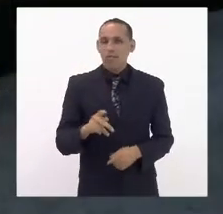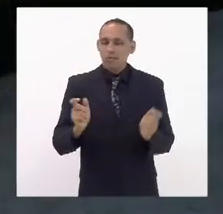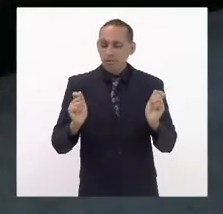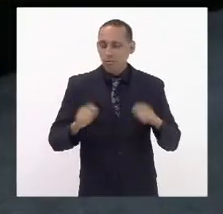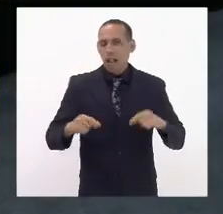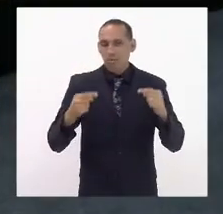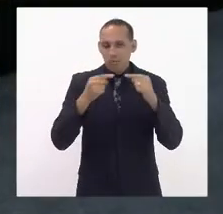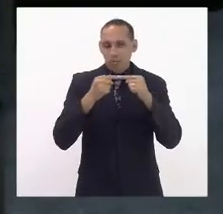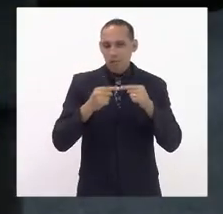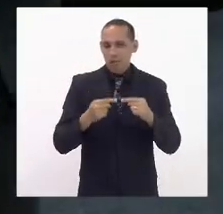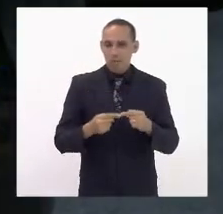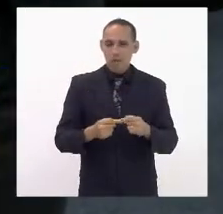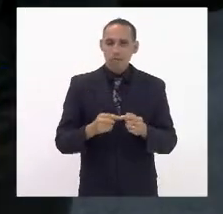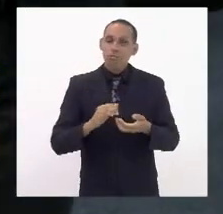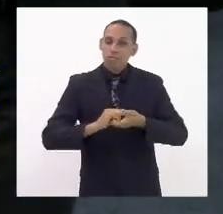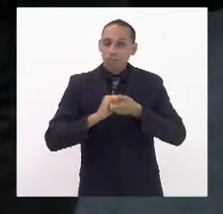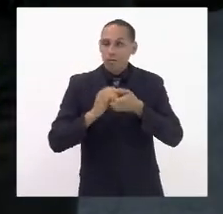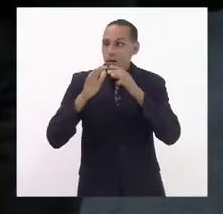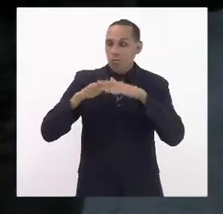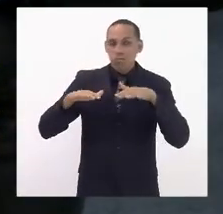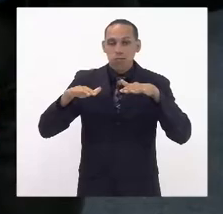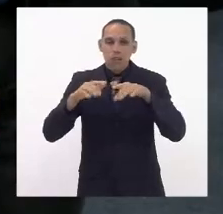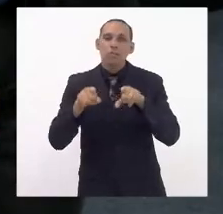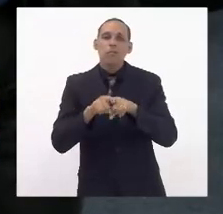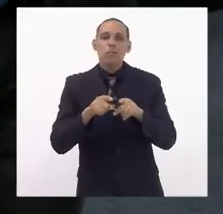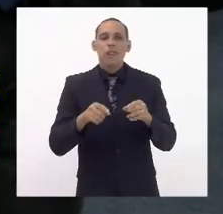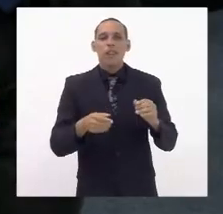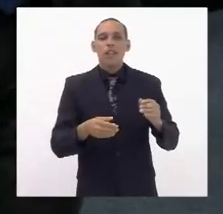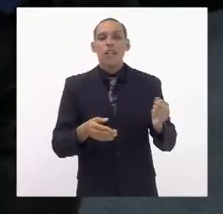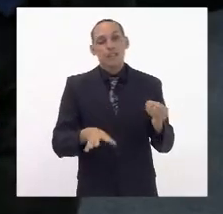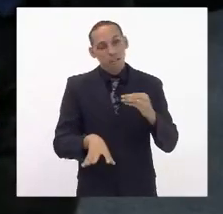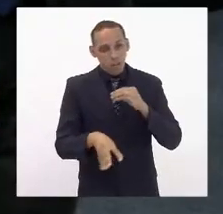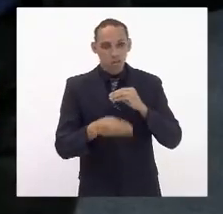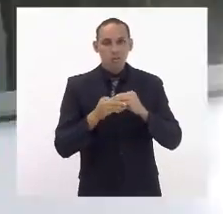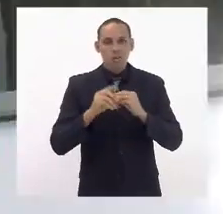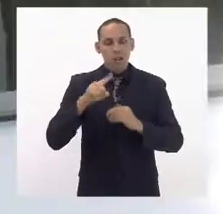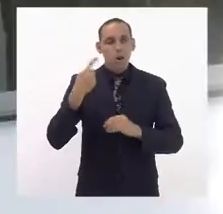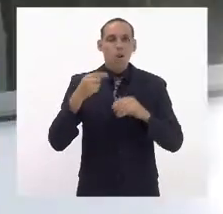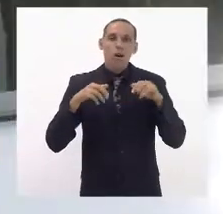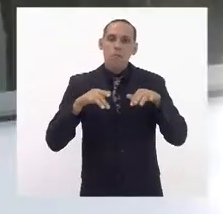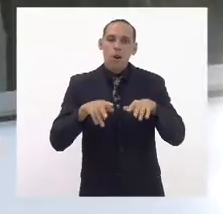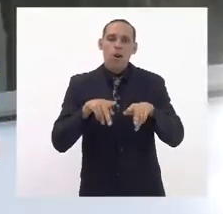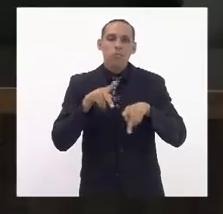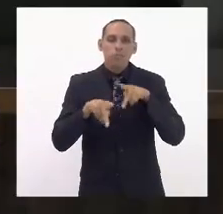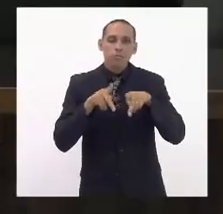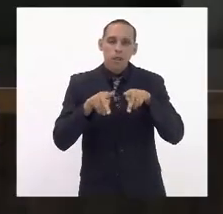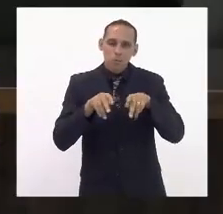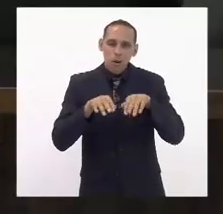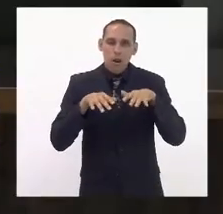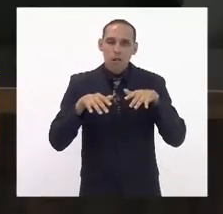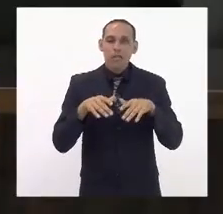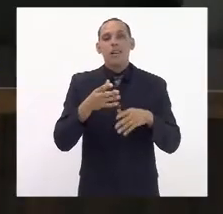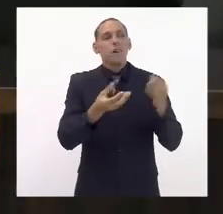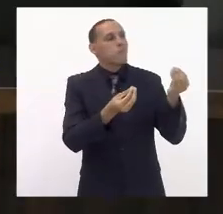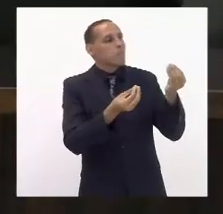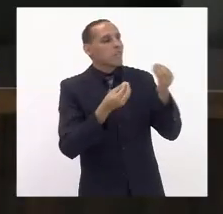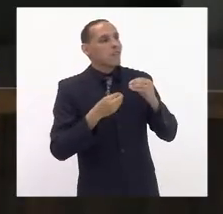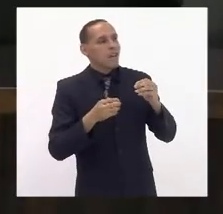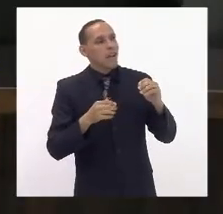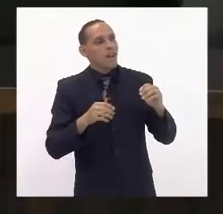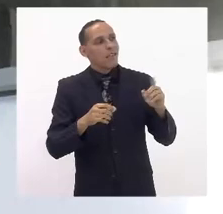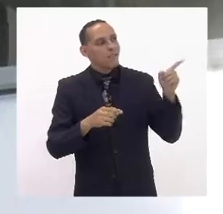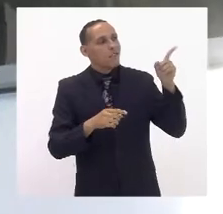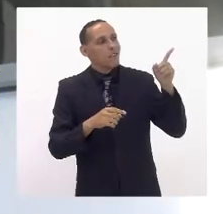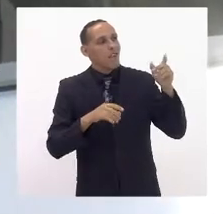saudar a todos e, com a autorização do presidente, a gente inclui na próxima audiência pública. Eu vou pedir vocês aí que me dê esse cartão aí, esse cartaz que eu vou